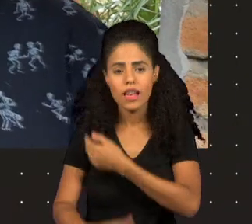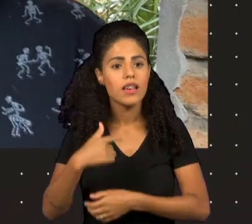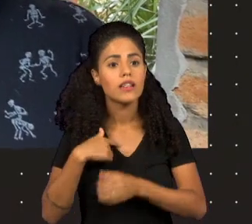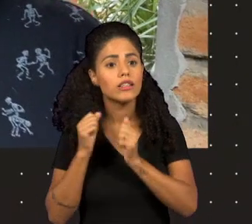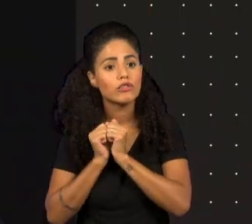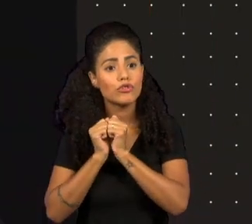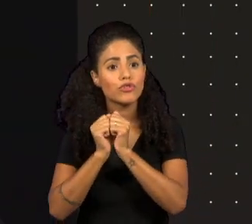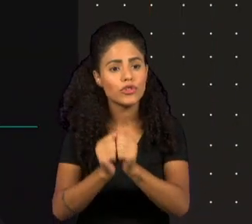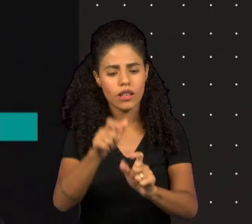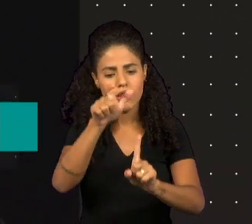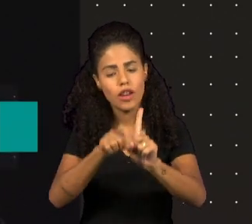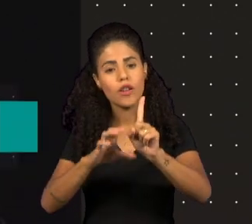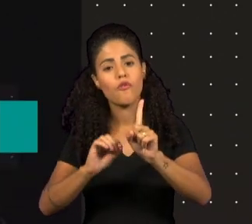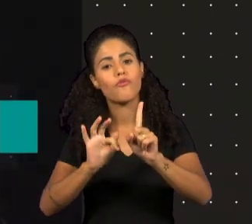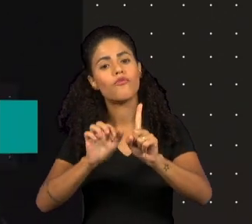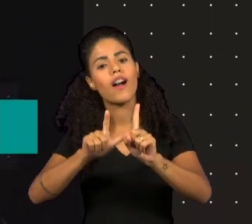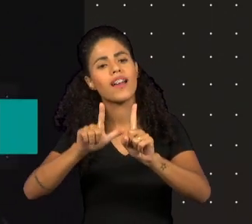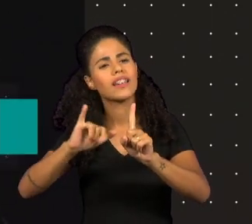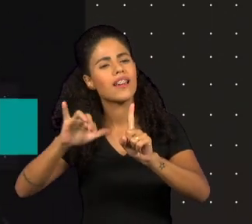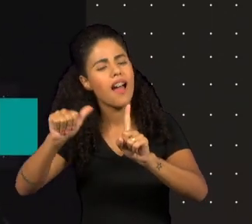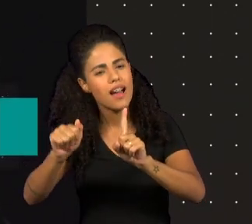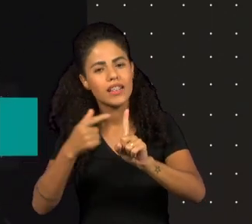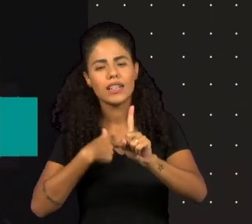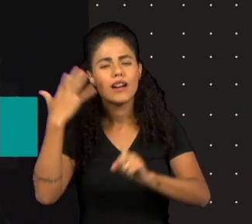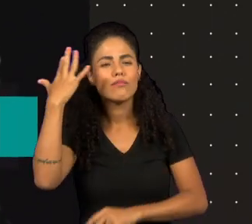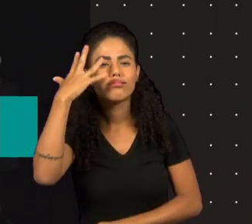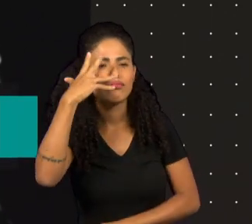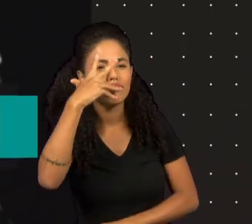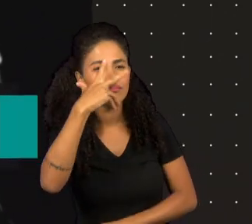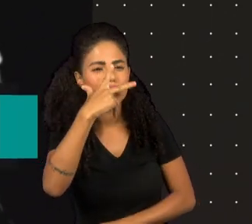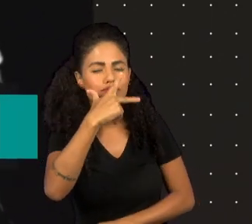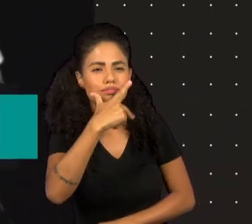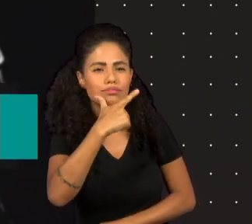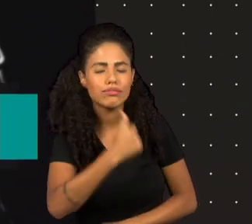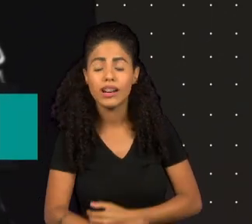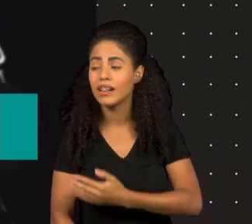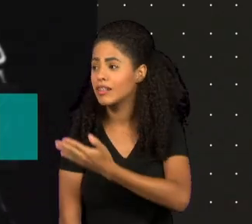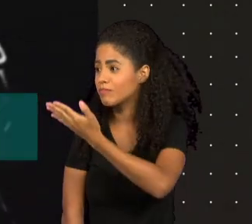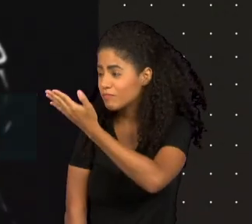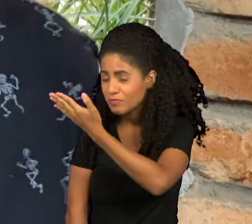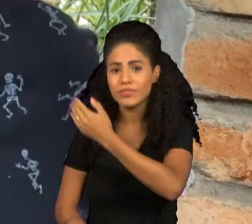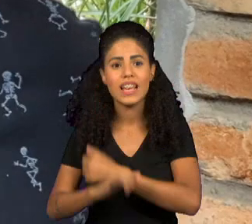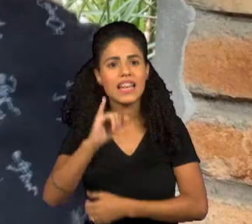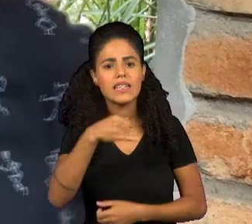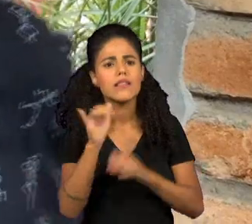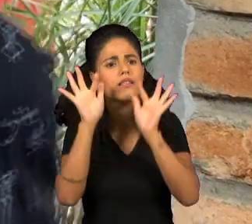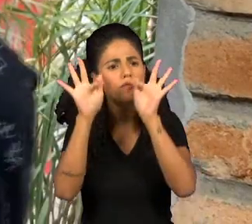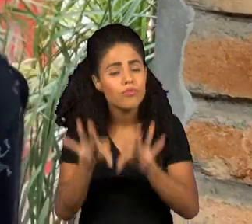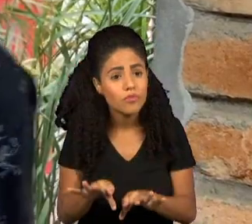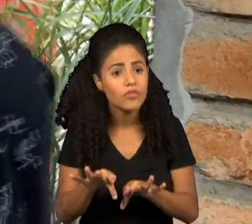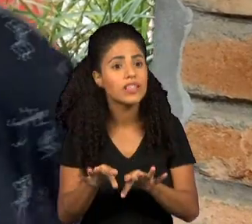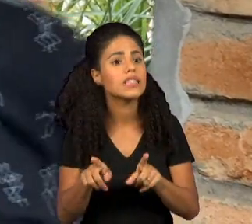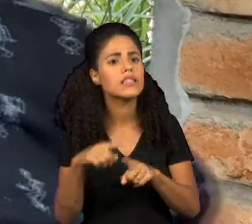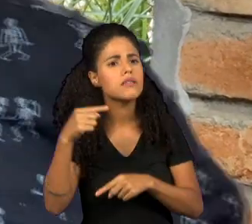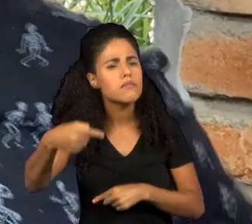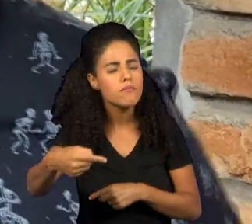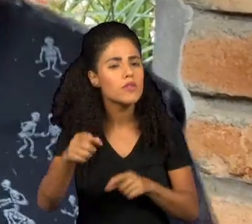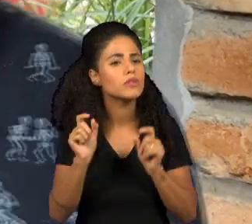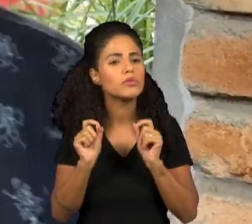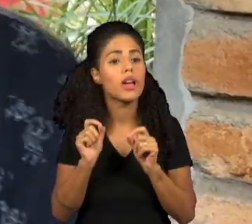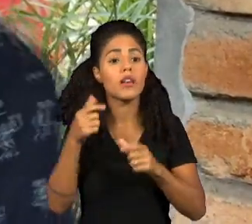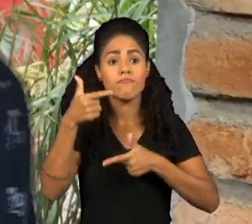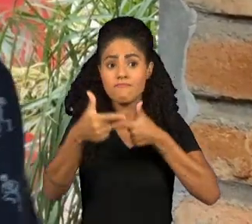o Ofélia. Que coisa linda te ver como Ofélia. E por fim, a gente chegou, também